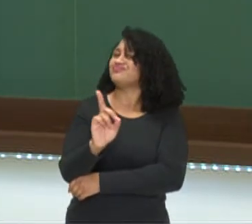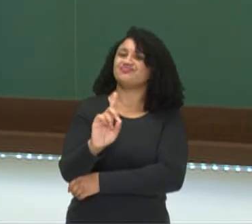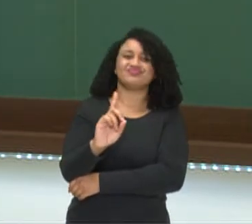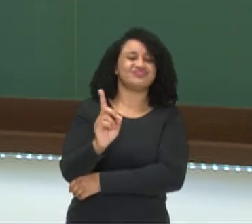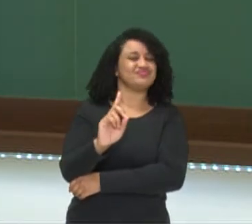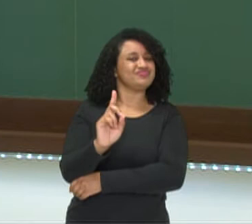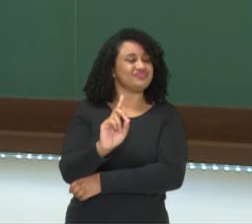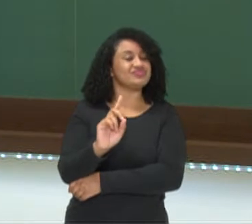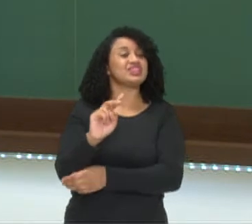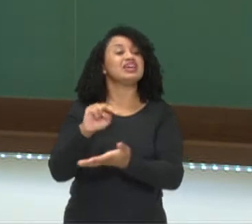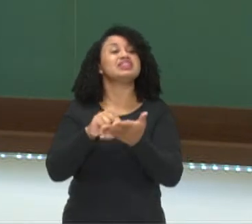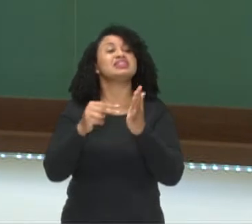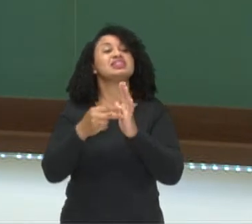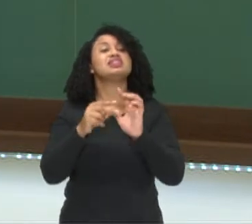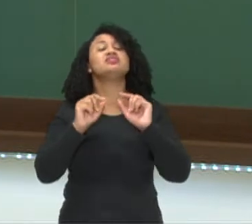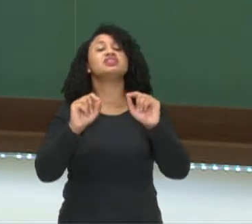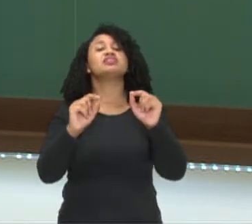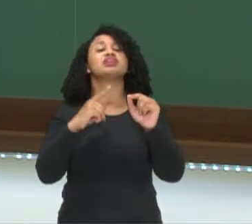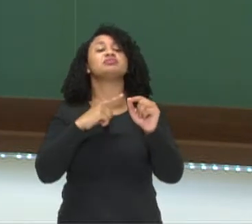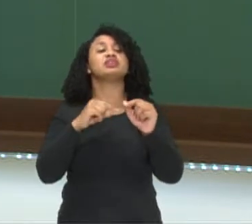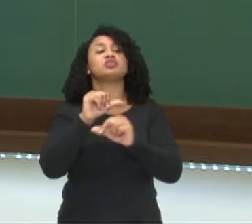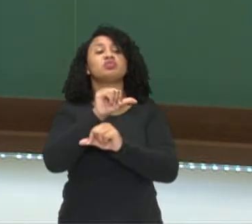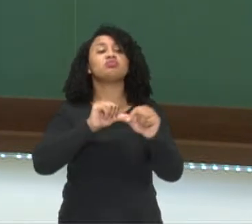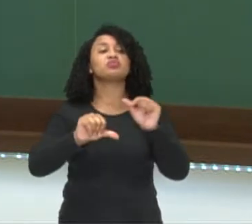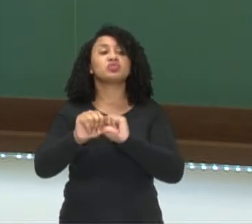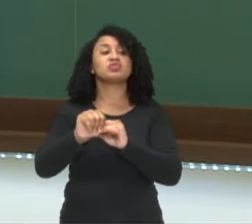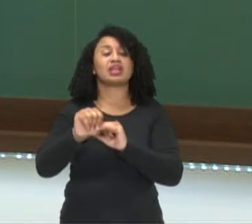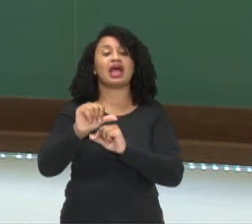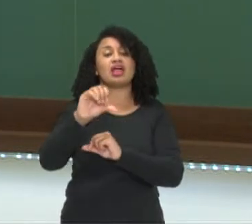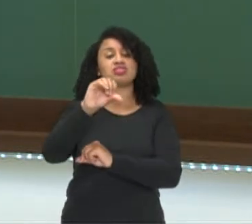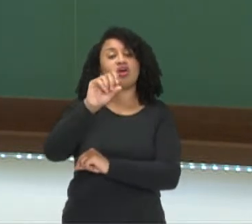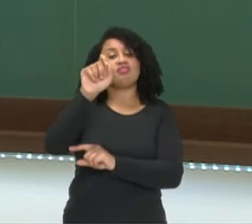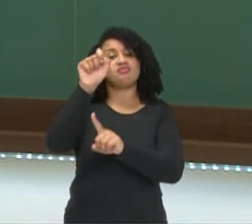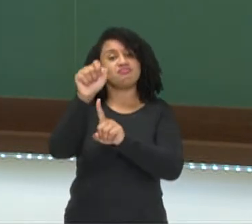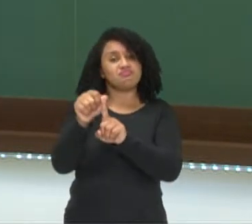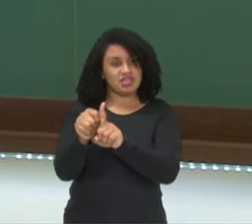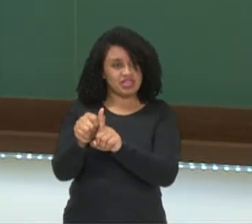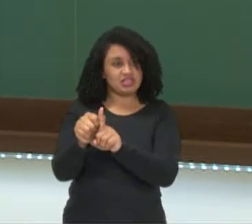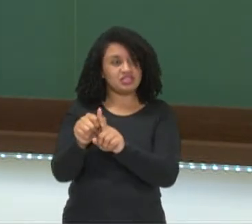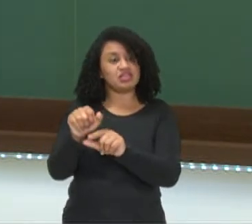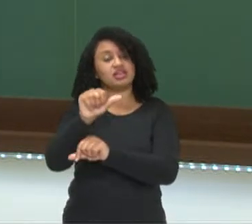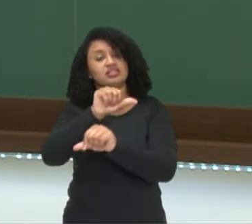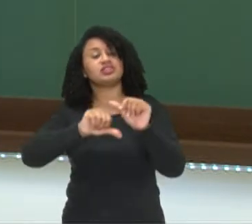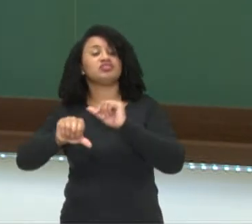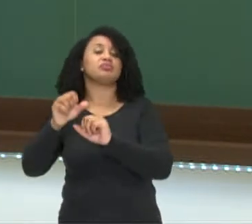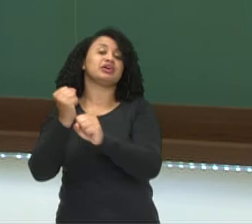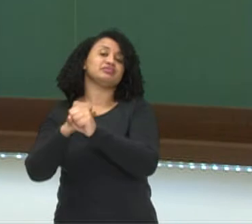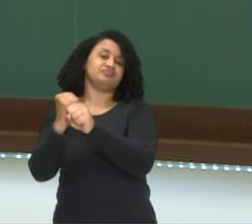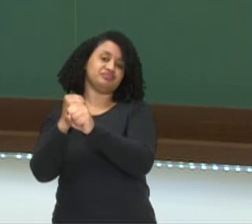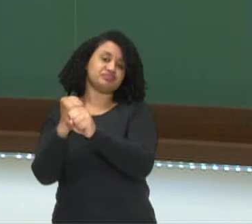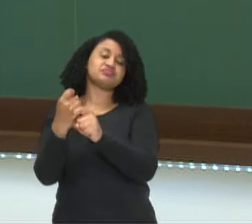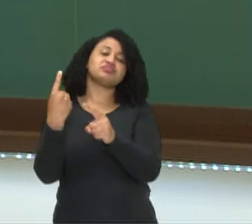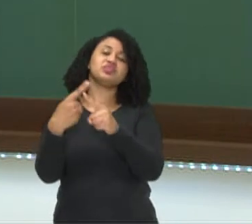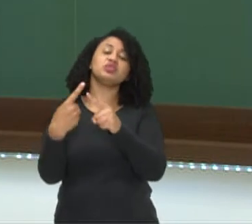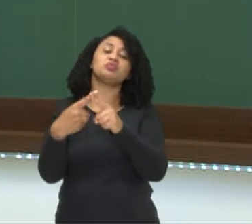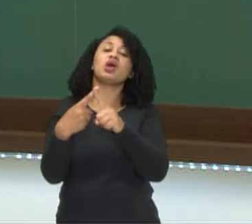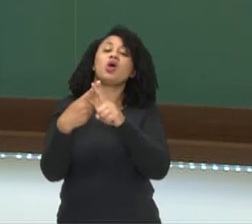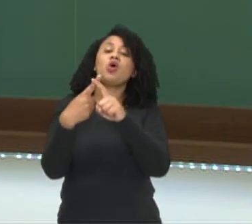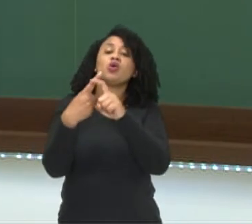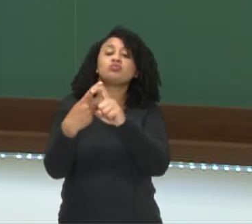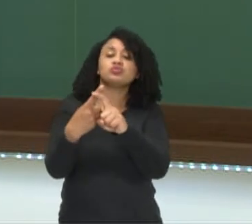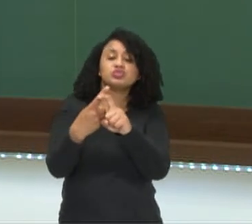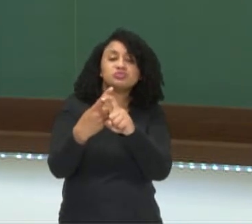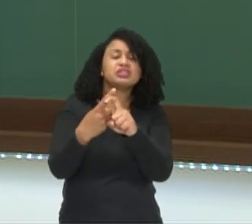Não. Significa que eu tenho que transformar esses meses dele em anos. Porque o